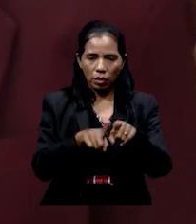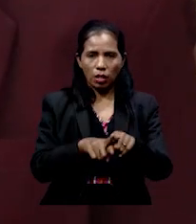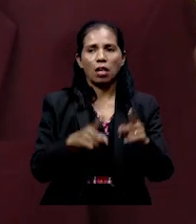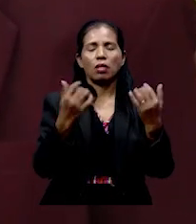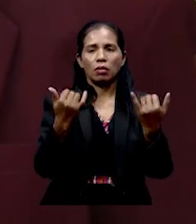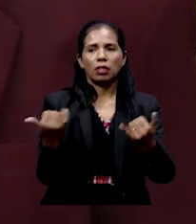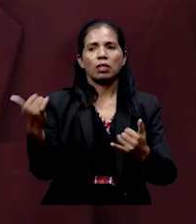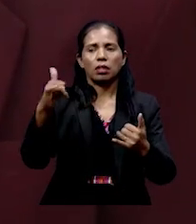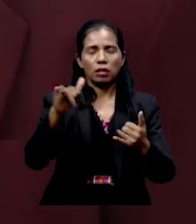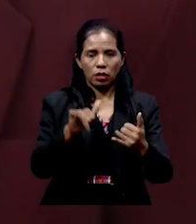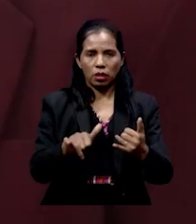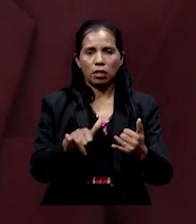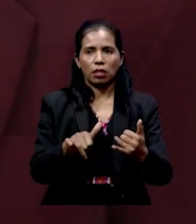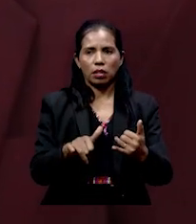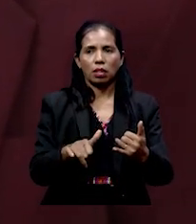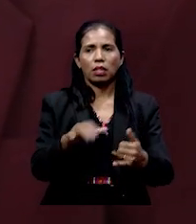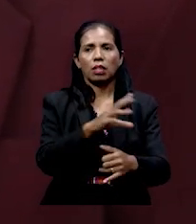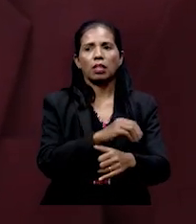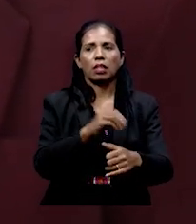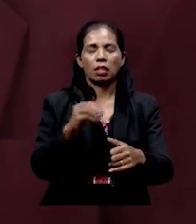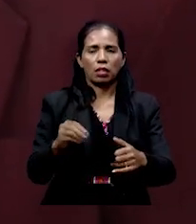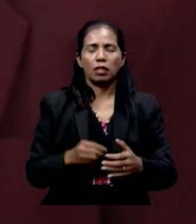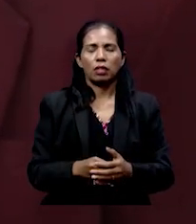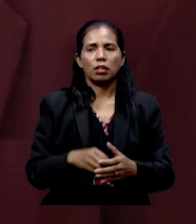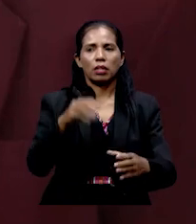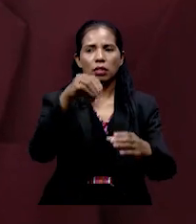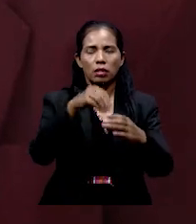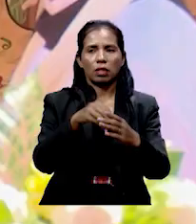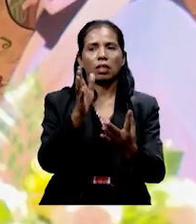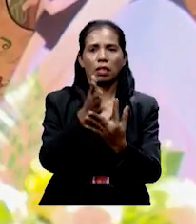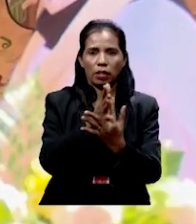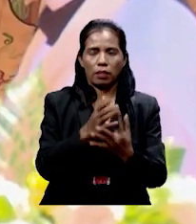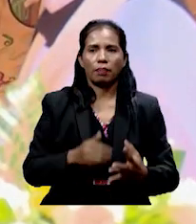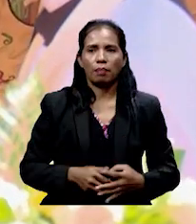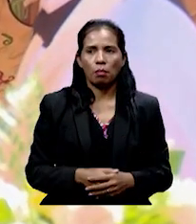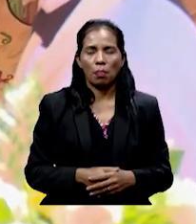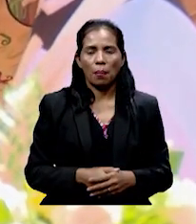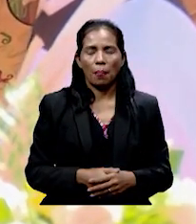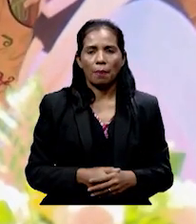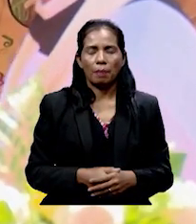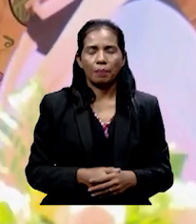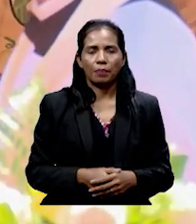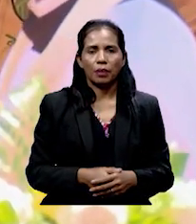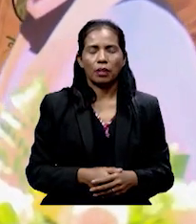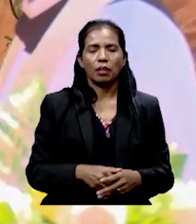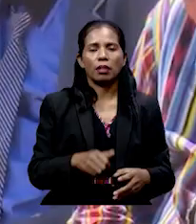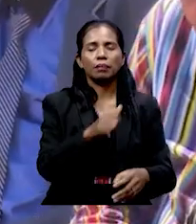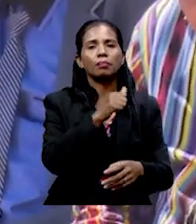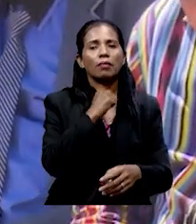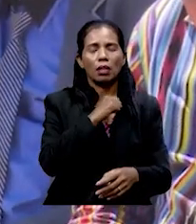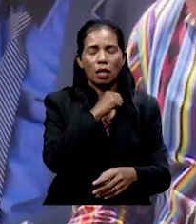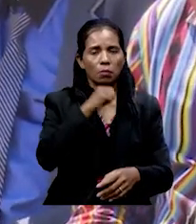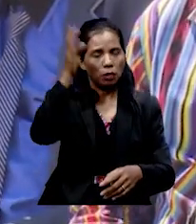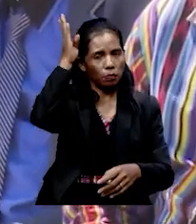nei cernia cernia la cernia lara cernia klaran. Don Leandro Maria Alves Murcia Armera e